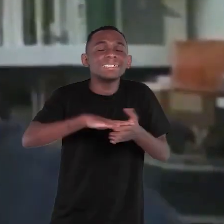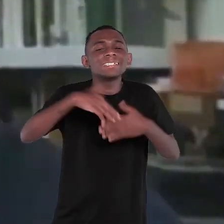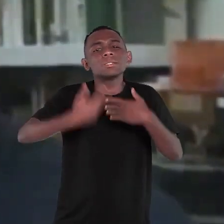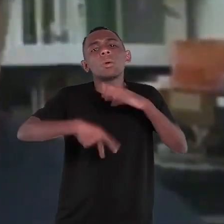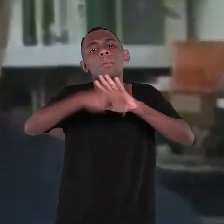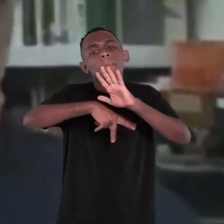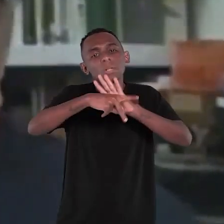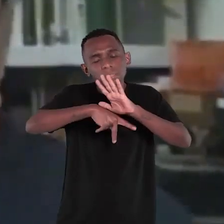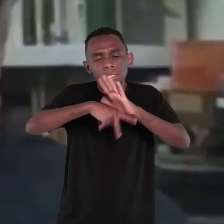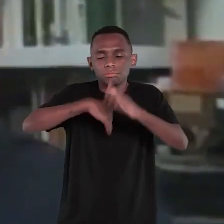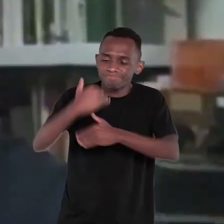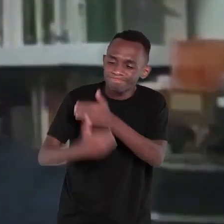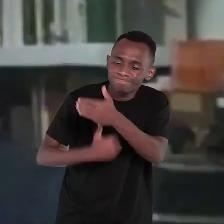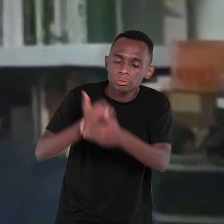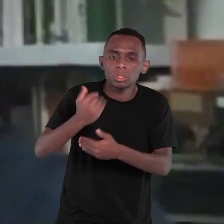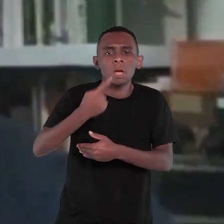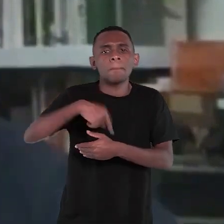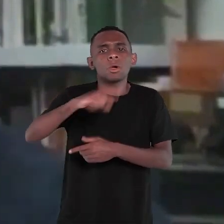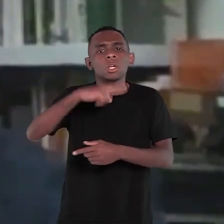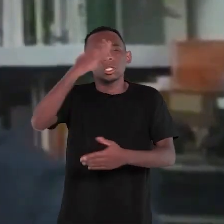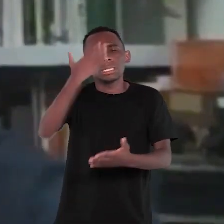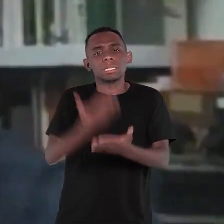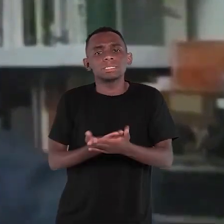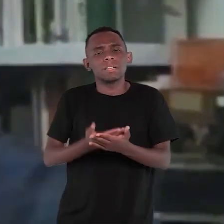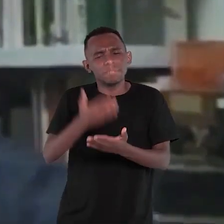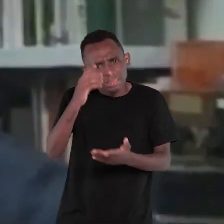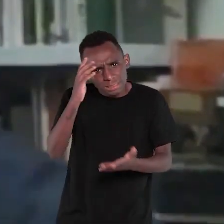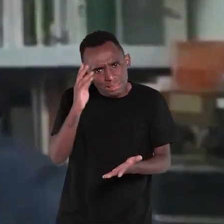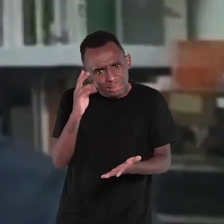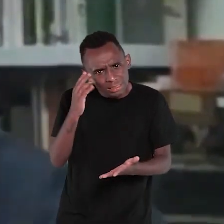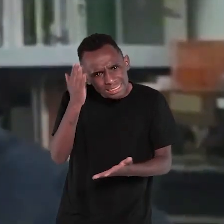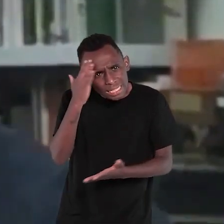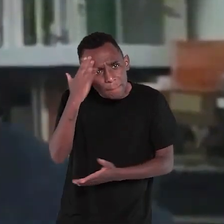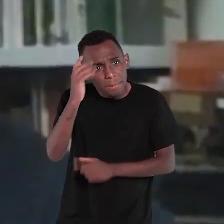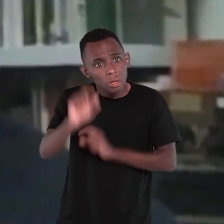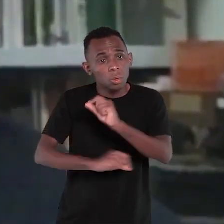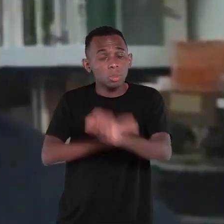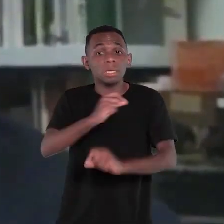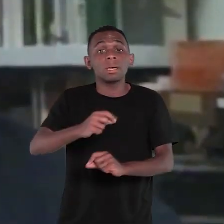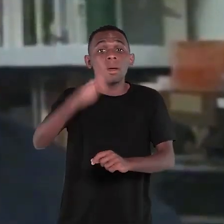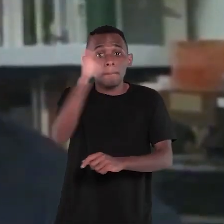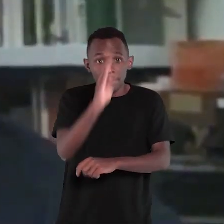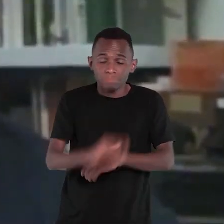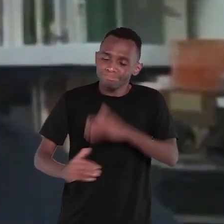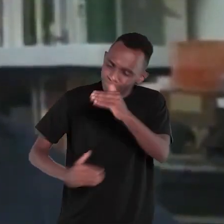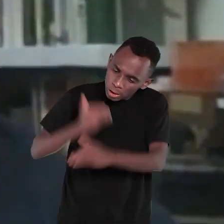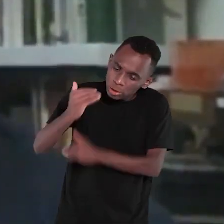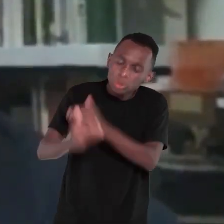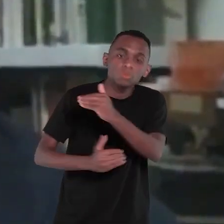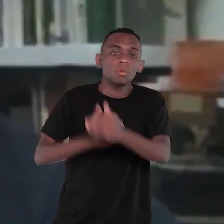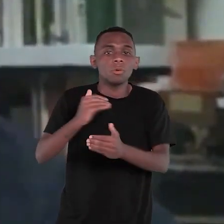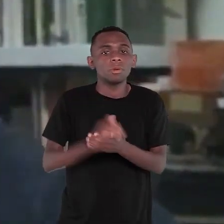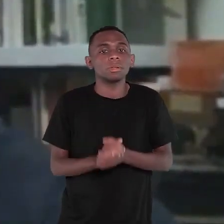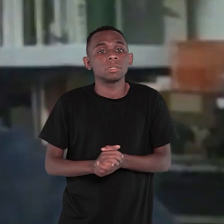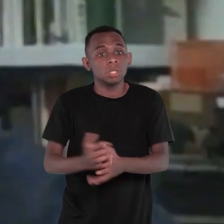gente desenvolveu esse projeto porque a gente sabia, olha, vai surgir no Brasil essa oferta. Nós queremos